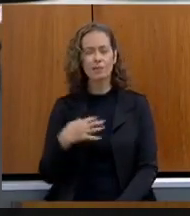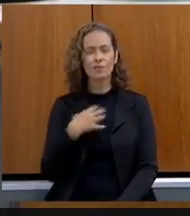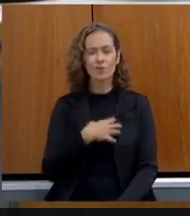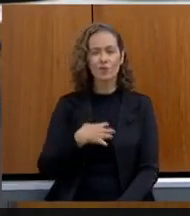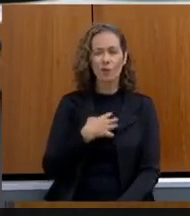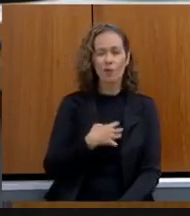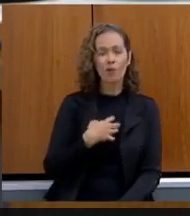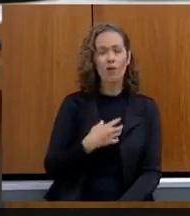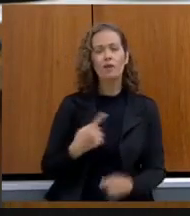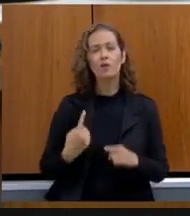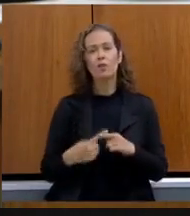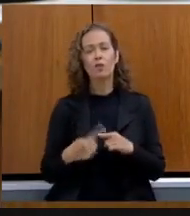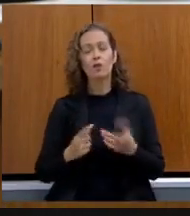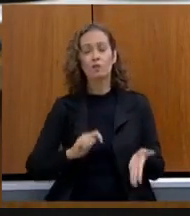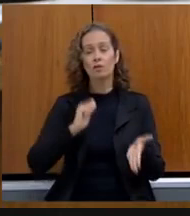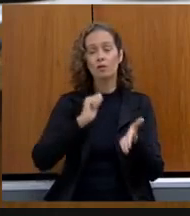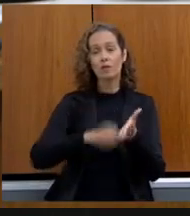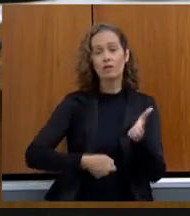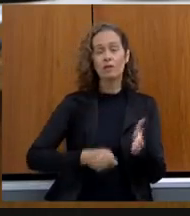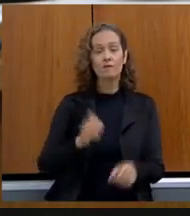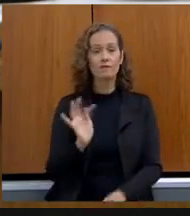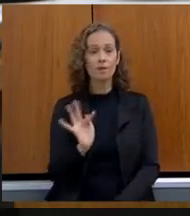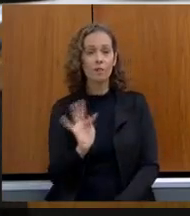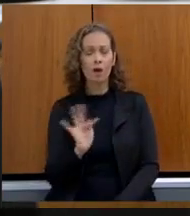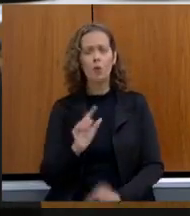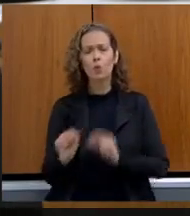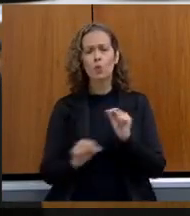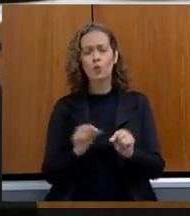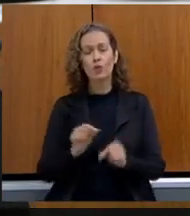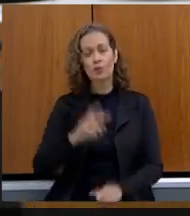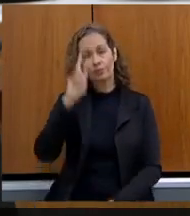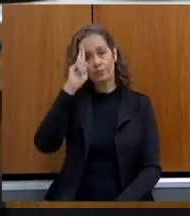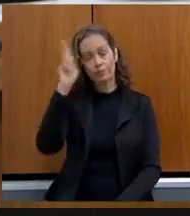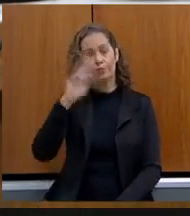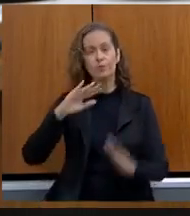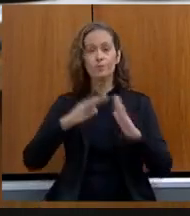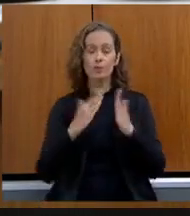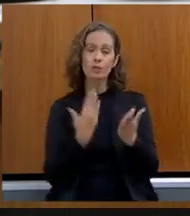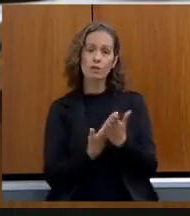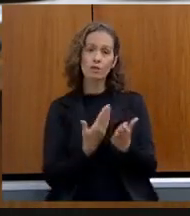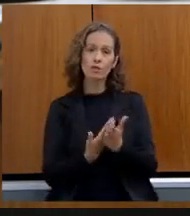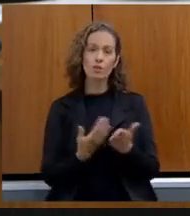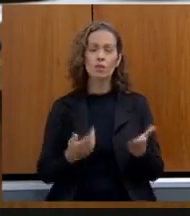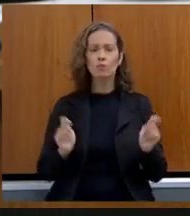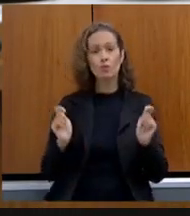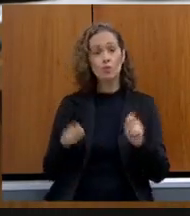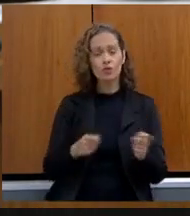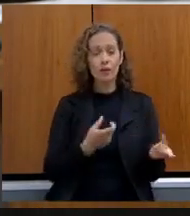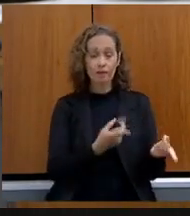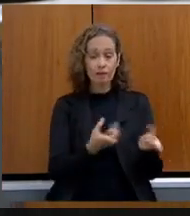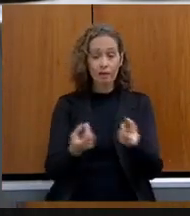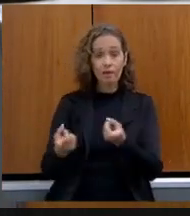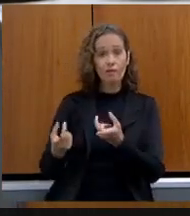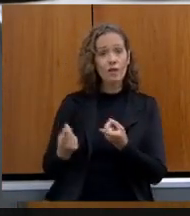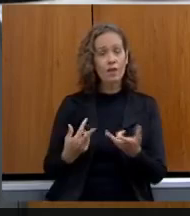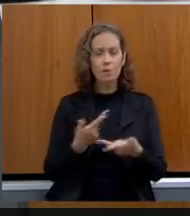inclusive autorização formal para que diretores de escola faz quisesse um pequeno comércio para conseguir ter recurso na